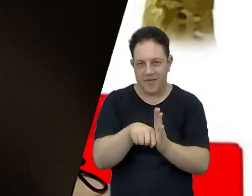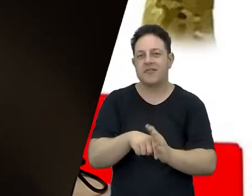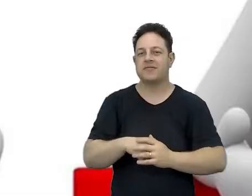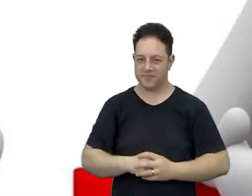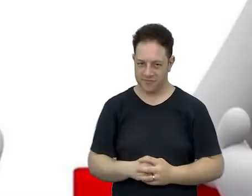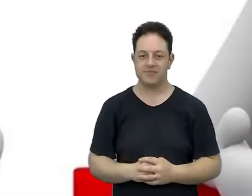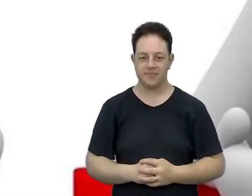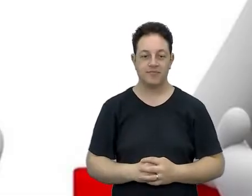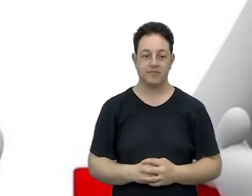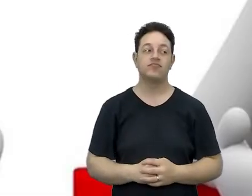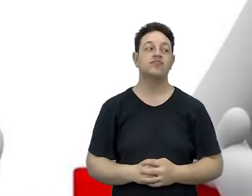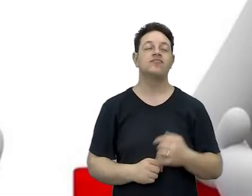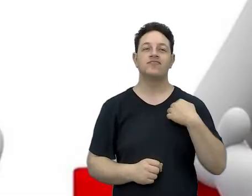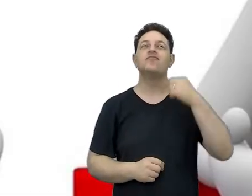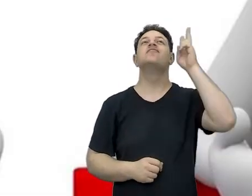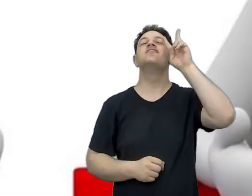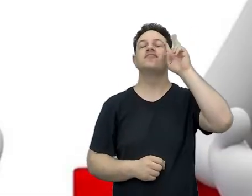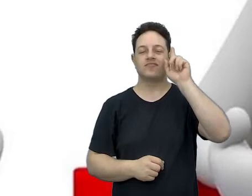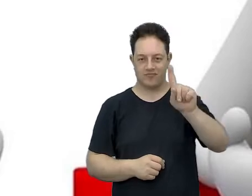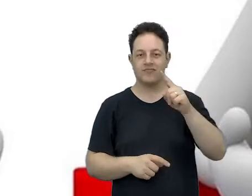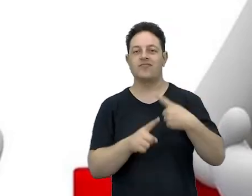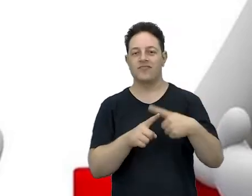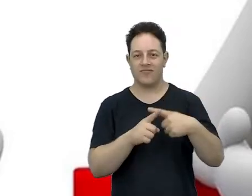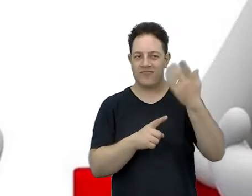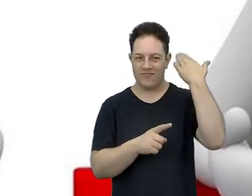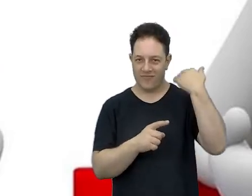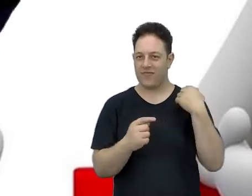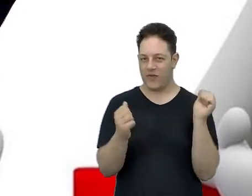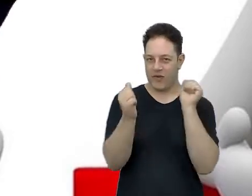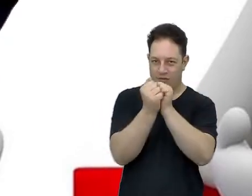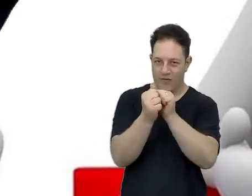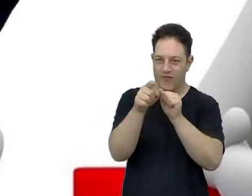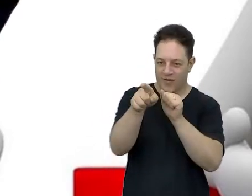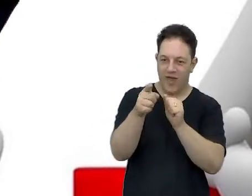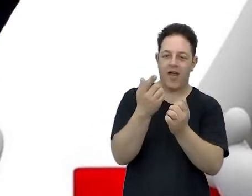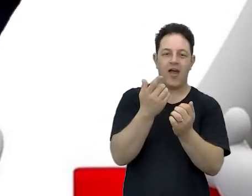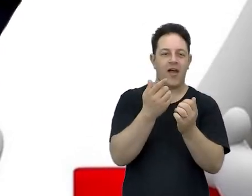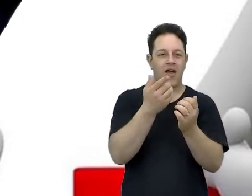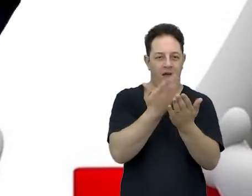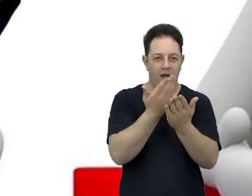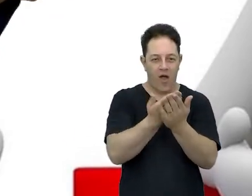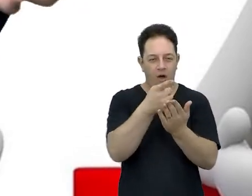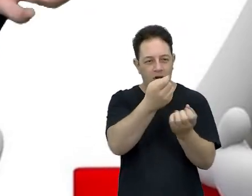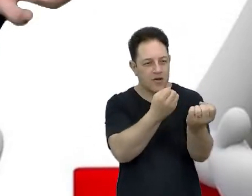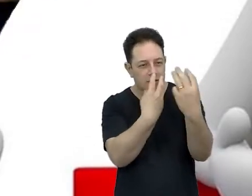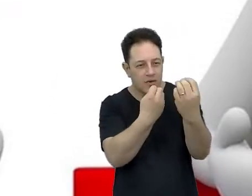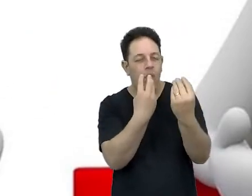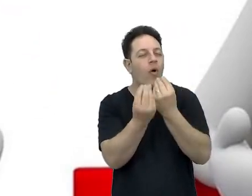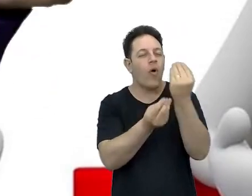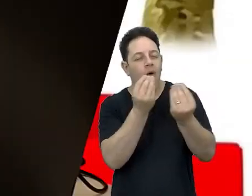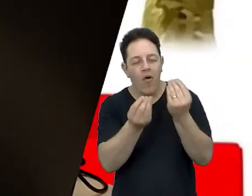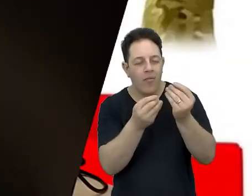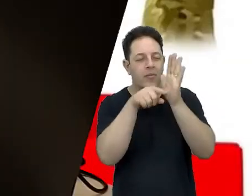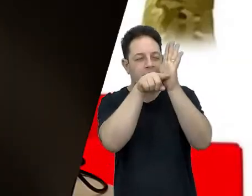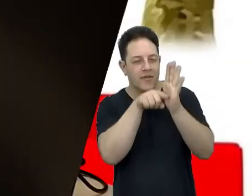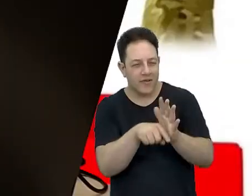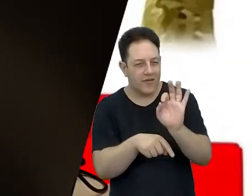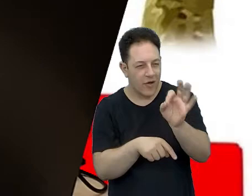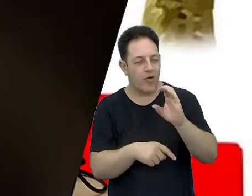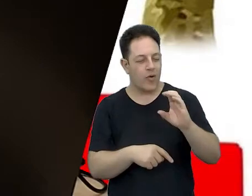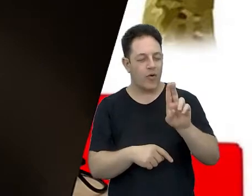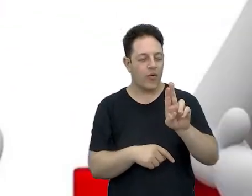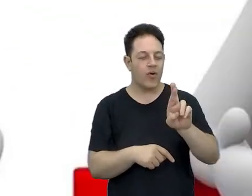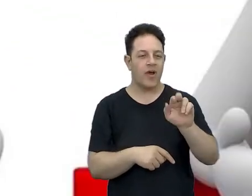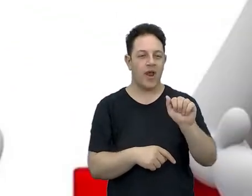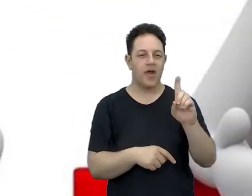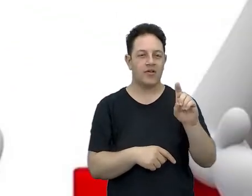Muito bem. Eu me lembrei porque eu participei de uma aula sua onde você ensina a fazer uma pesquisa. Sim, sim. Não é? Curadoria. Falei bastante sobre